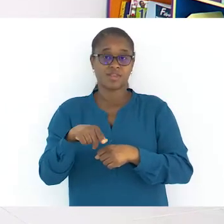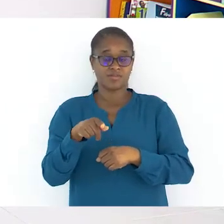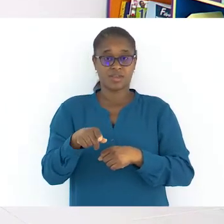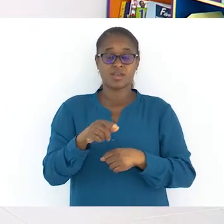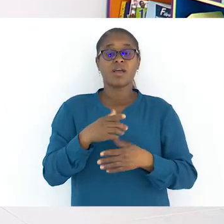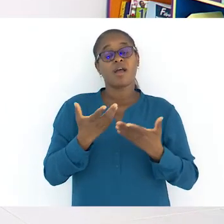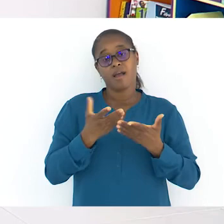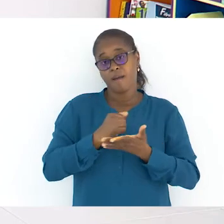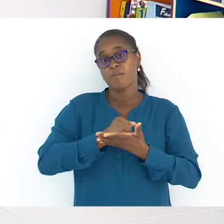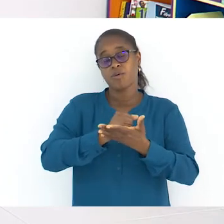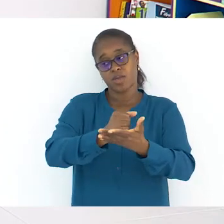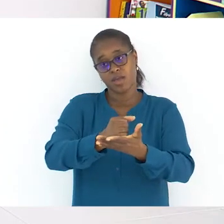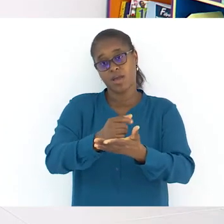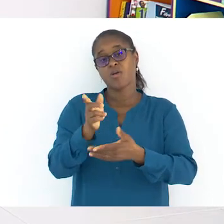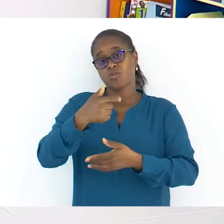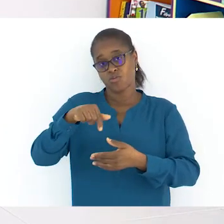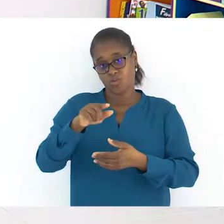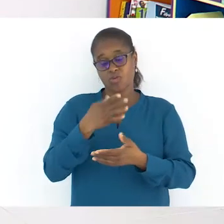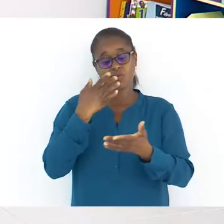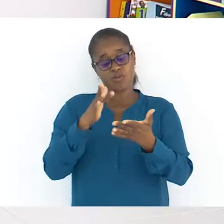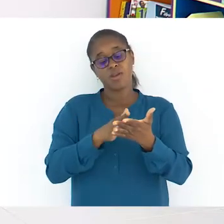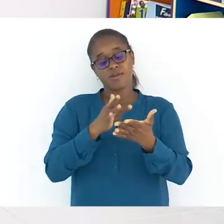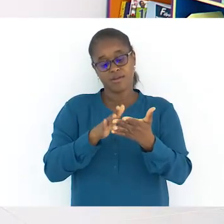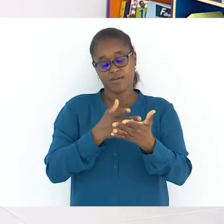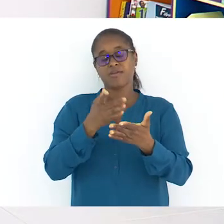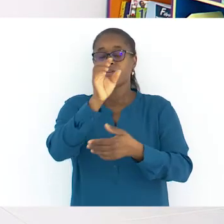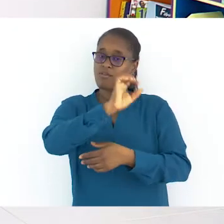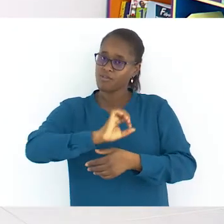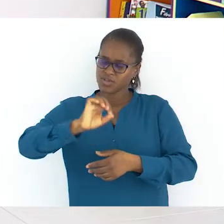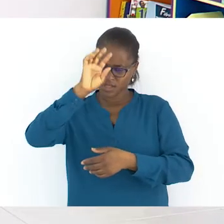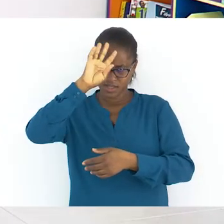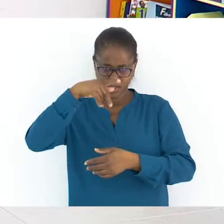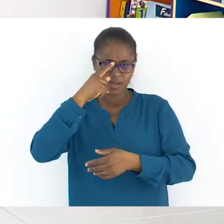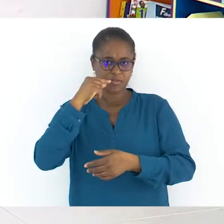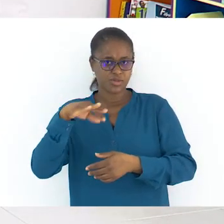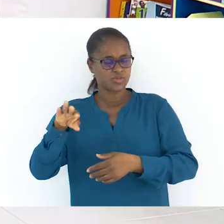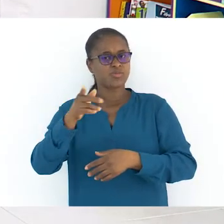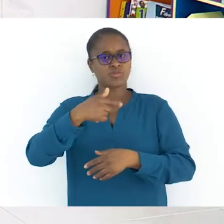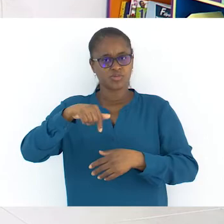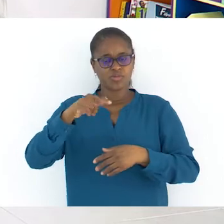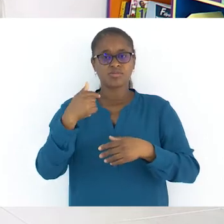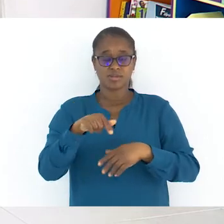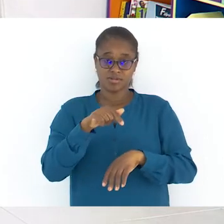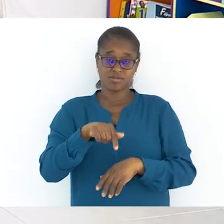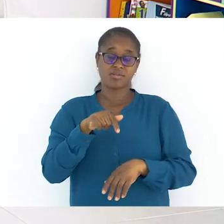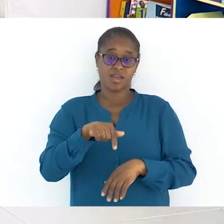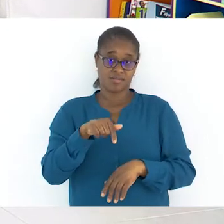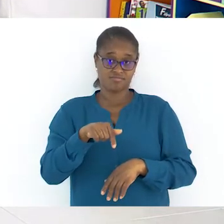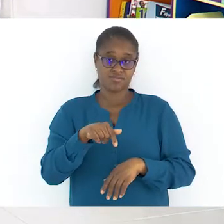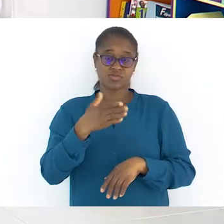aqui a apoiar no nosso manual. Conforme vocês sabem, meninos, nós estamos este ano no 7º